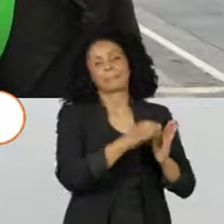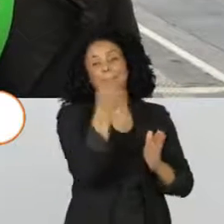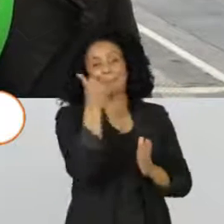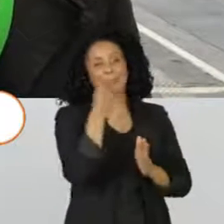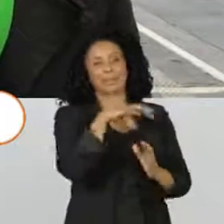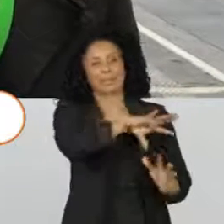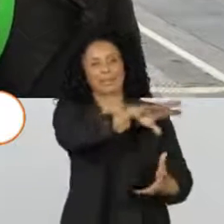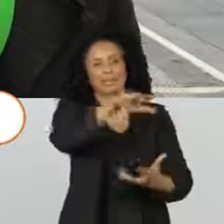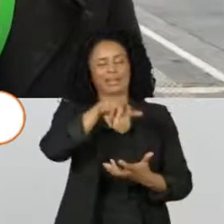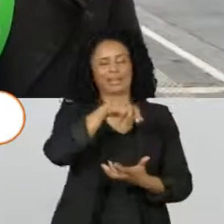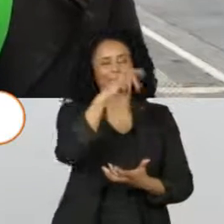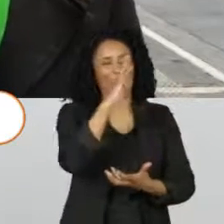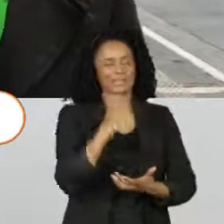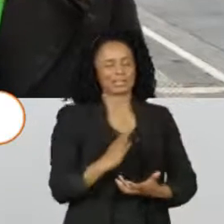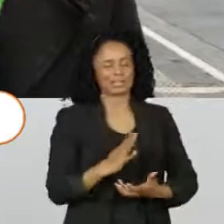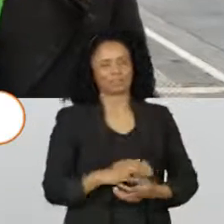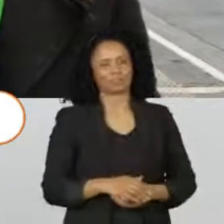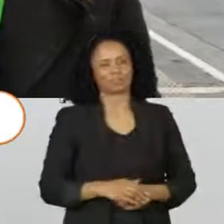Aline.